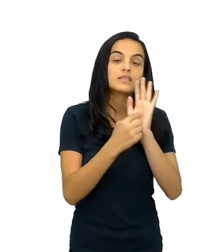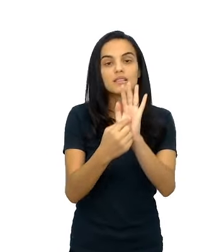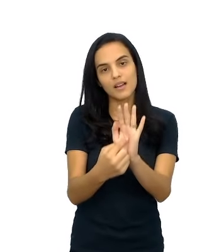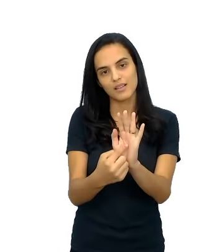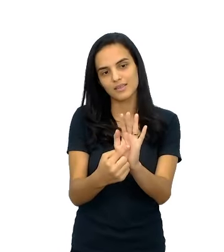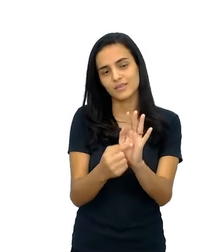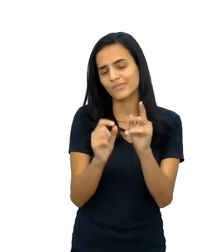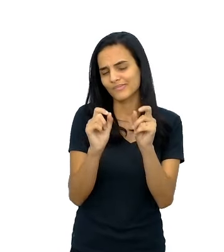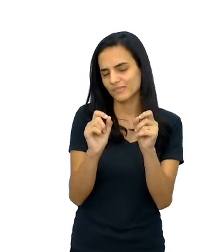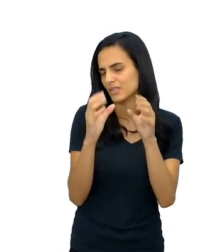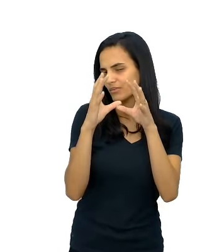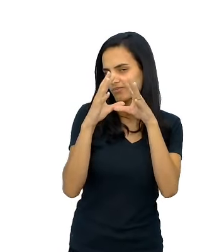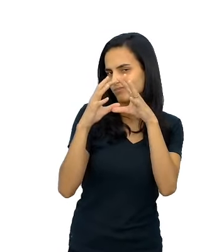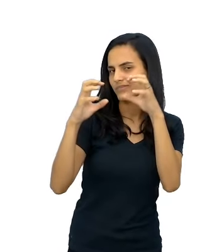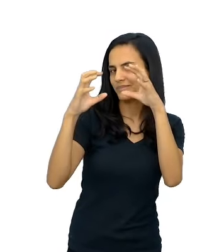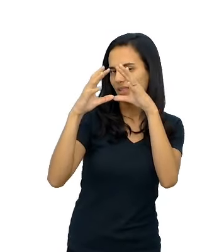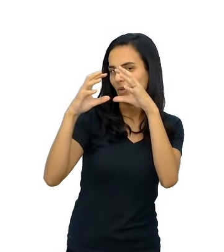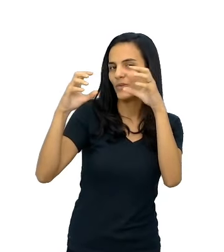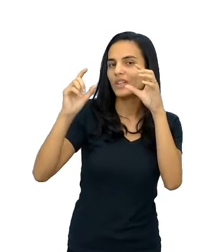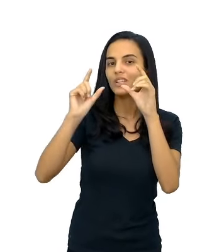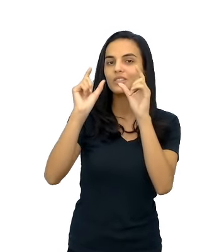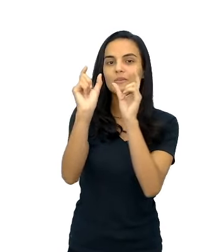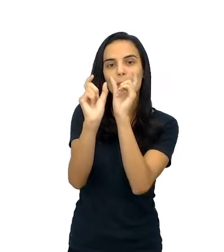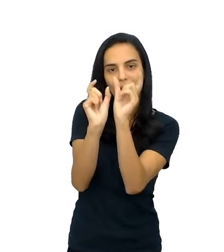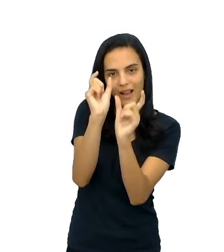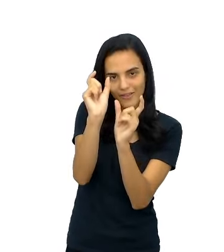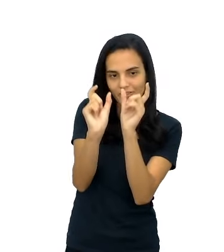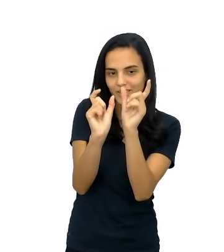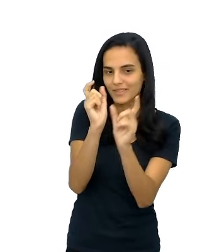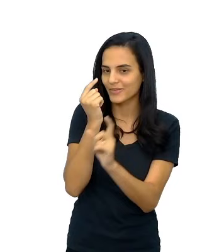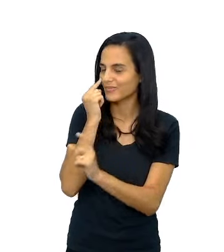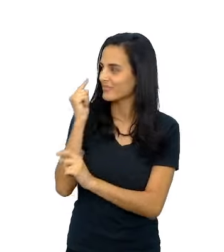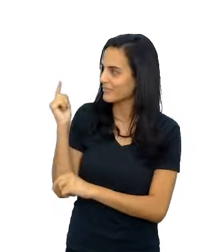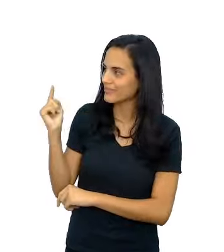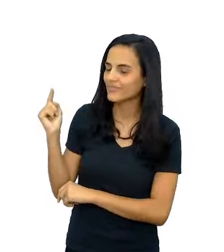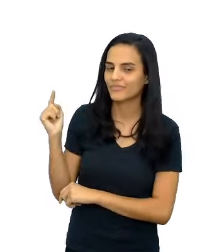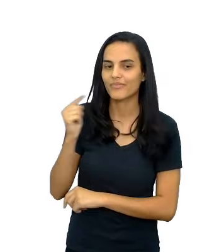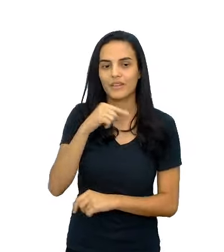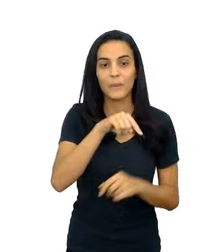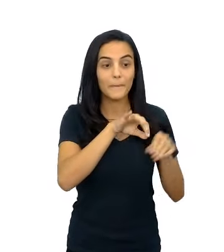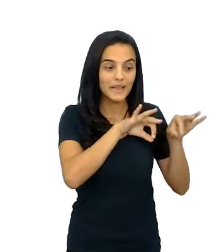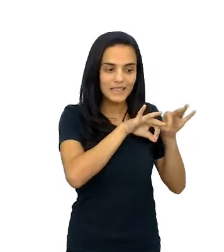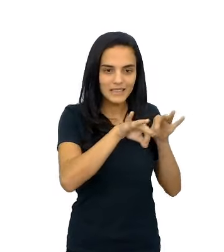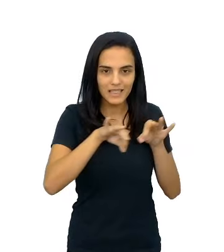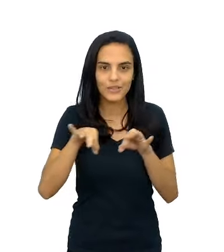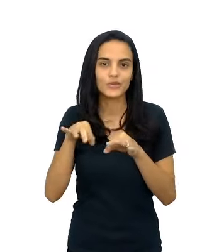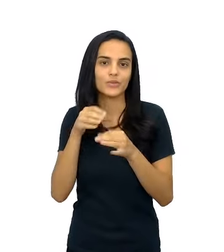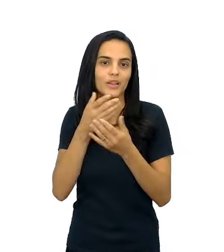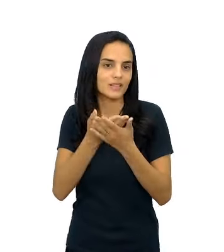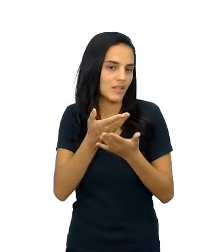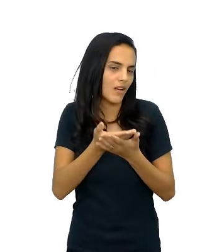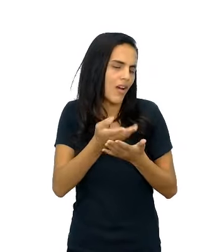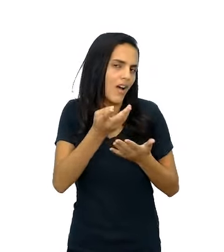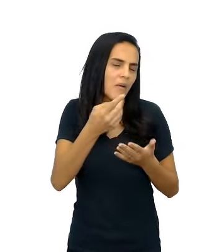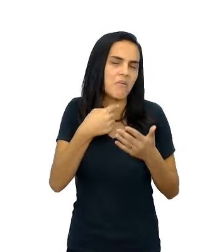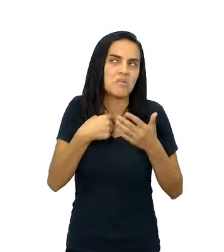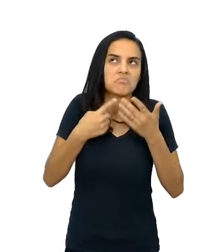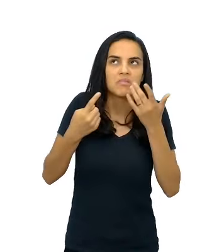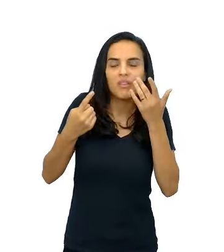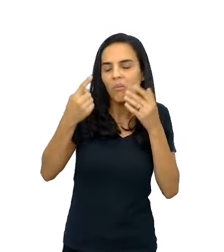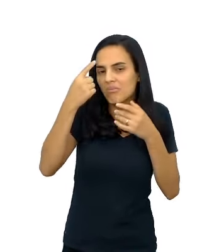uma nuvem de palavras, né? Que quando eu planejo as minhas aulas, né? Vocês falam, Rosana, eu penso